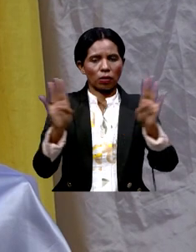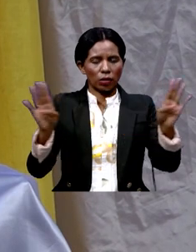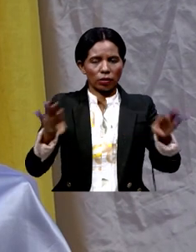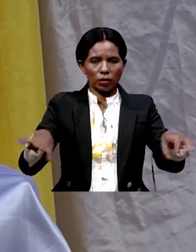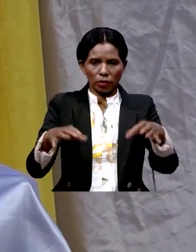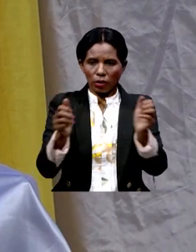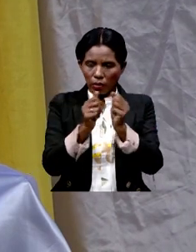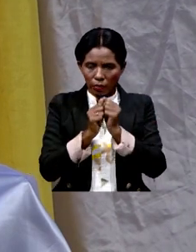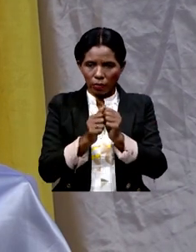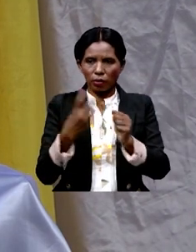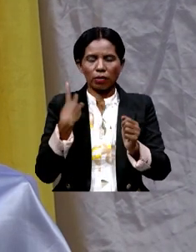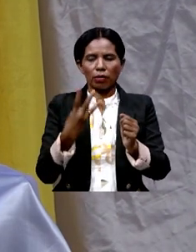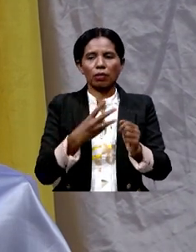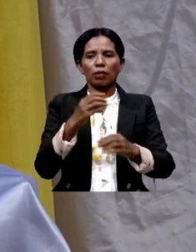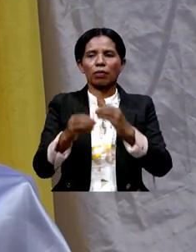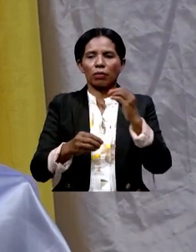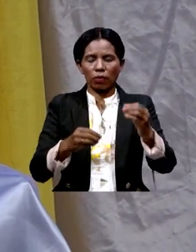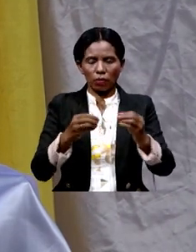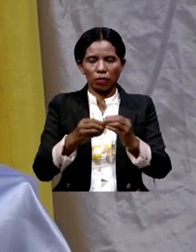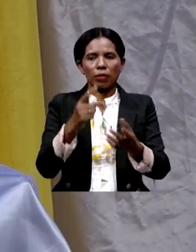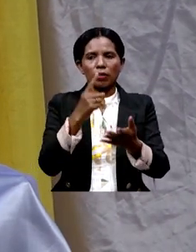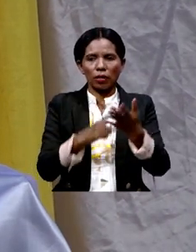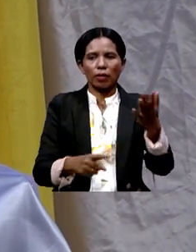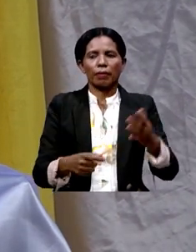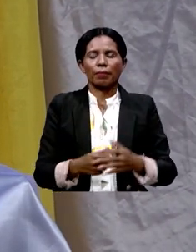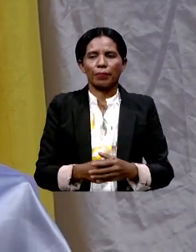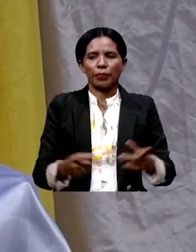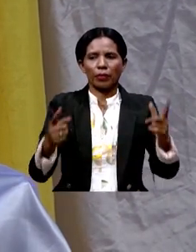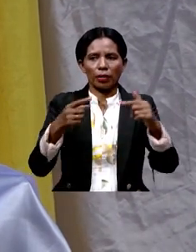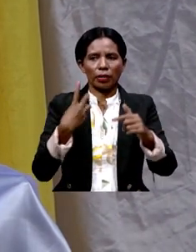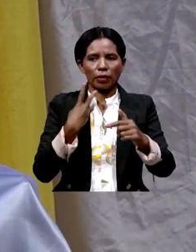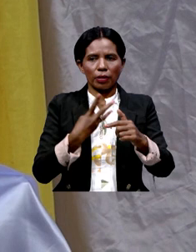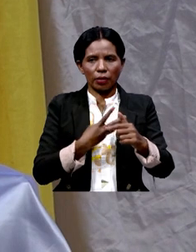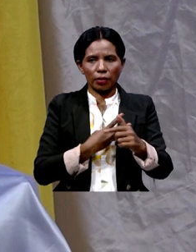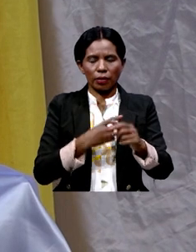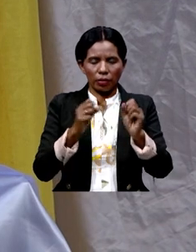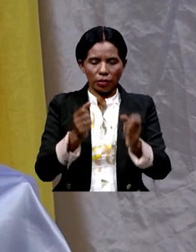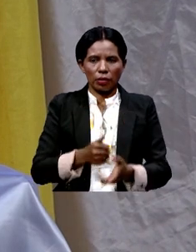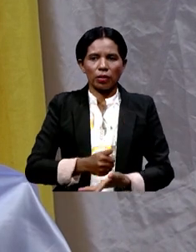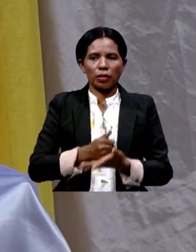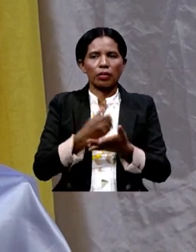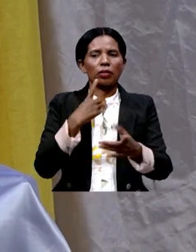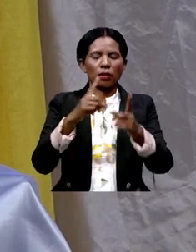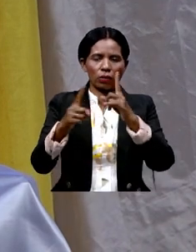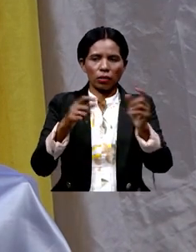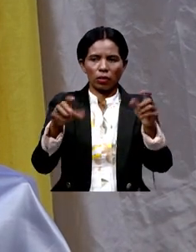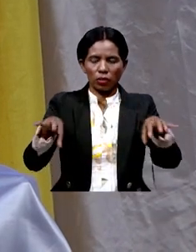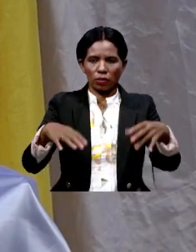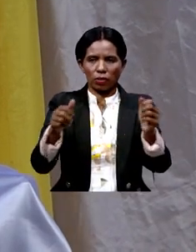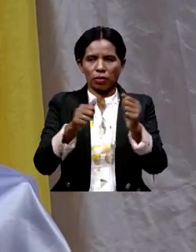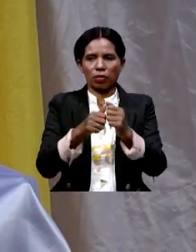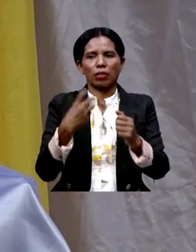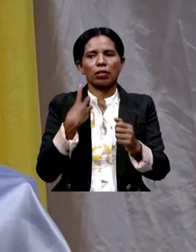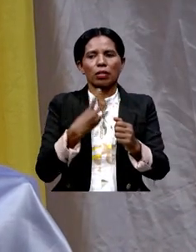é terreno que é que vai lá do Moçaida mas a União agora manda sempre na cloca para ir a colher, coordena a